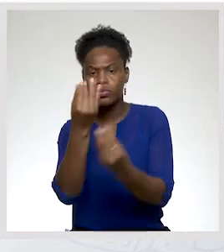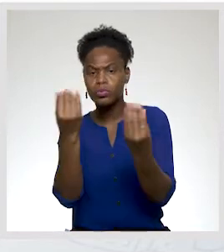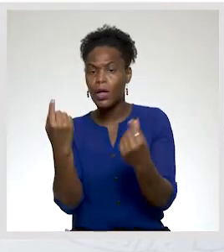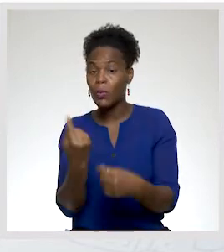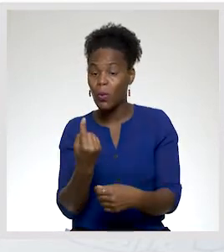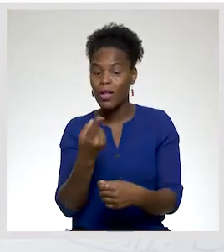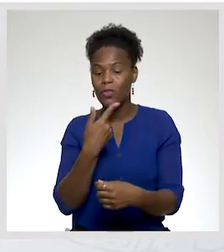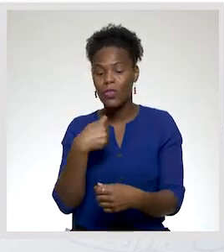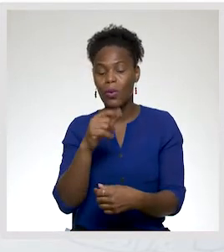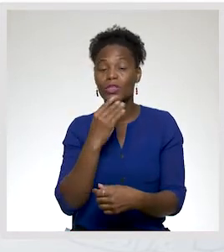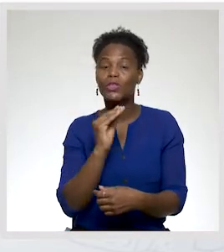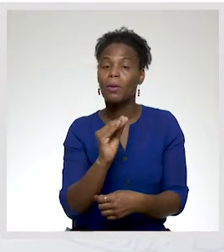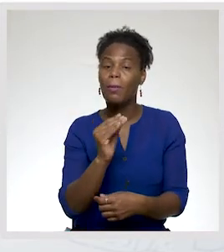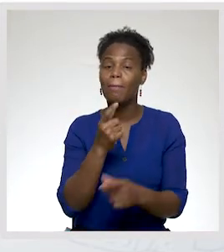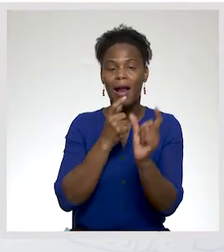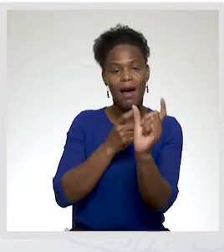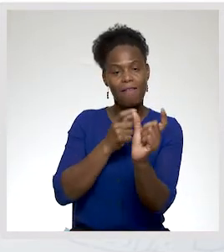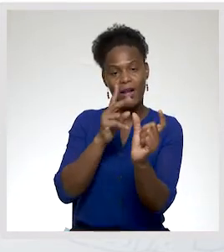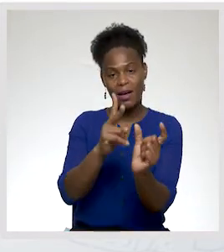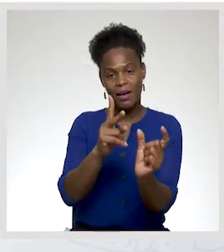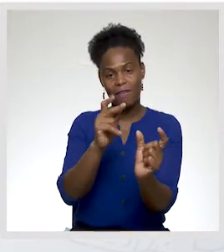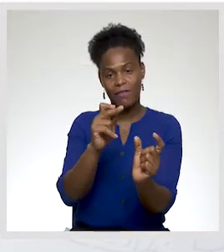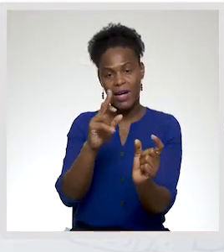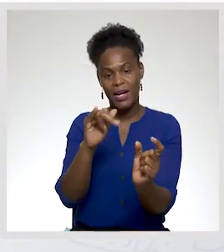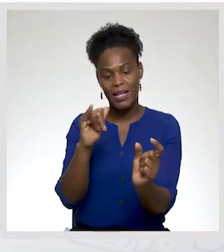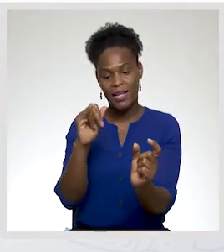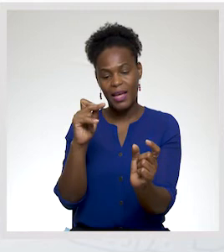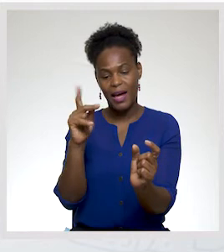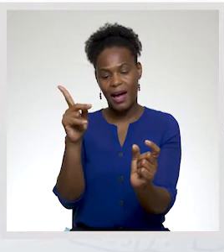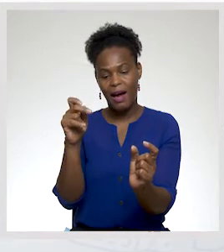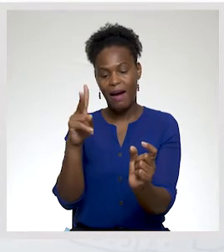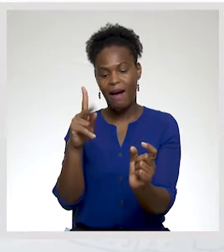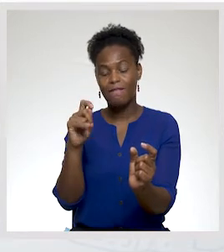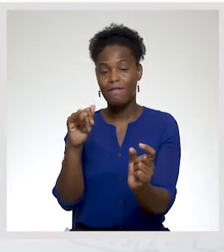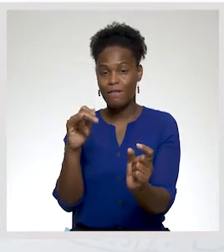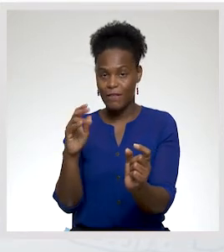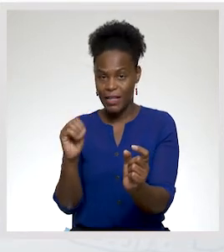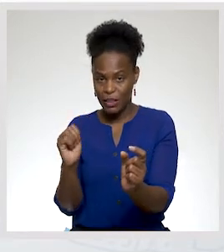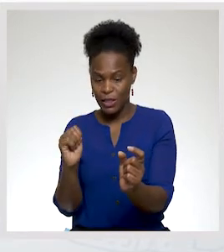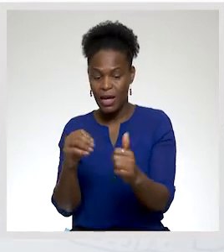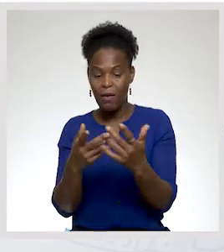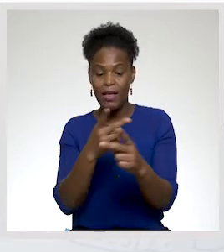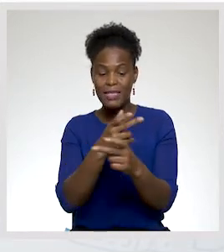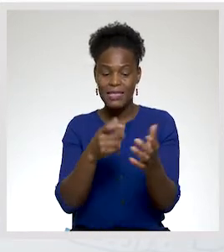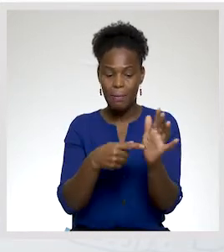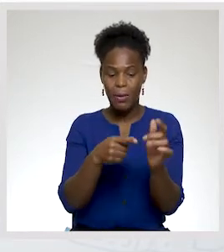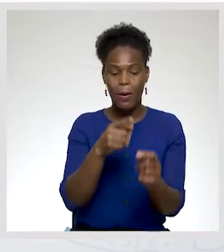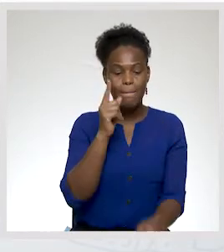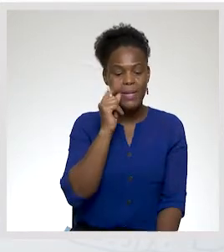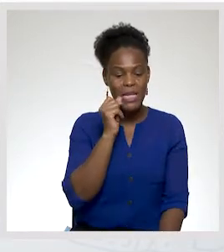palavras variáveis. Temos o exemplo. A primeira frase, o